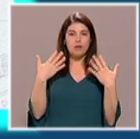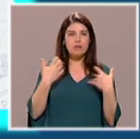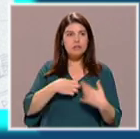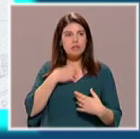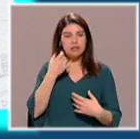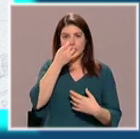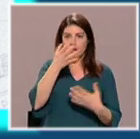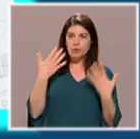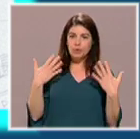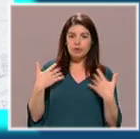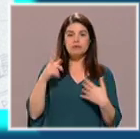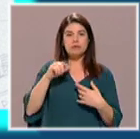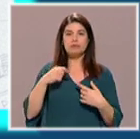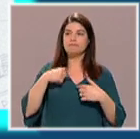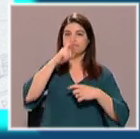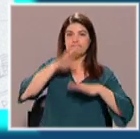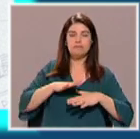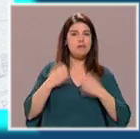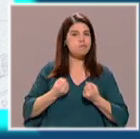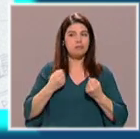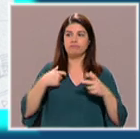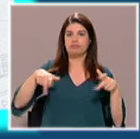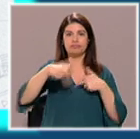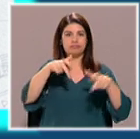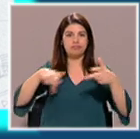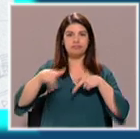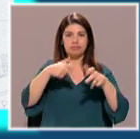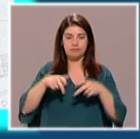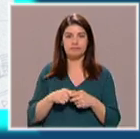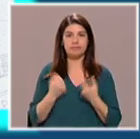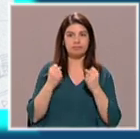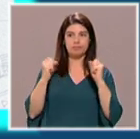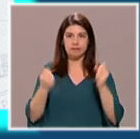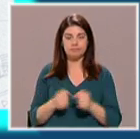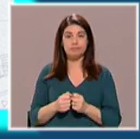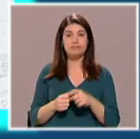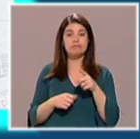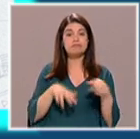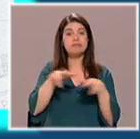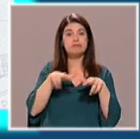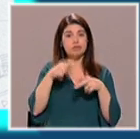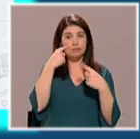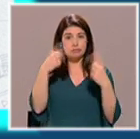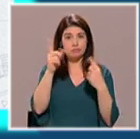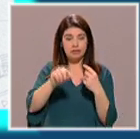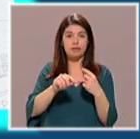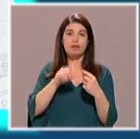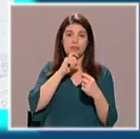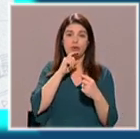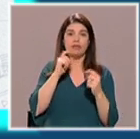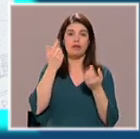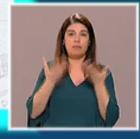e hiperatividade. Também focado no vídeo, fala-se da perda de peso